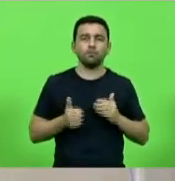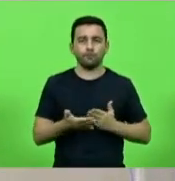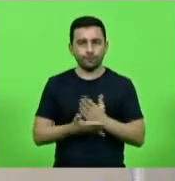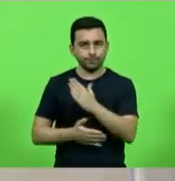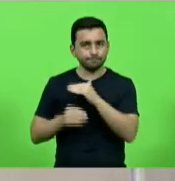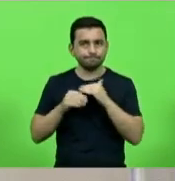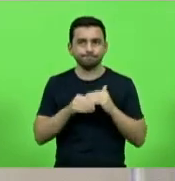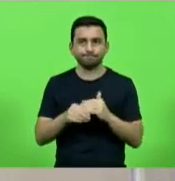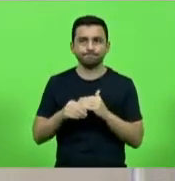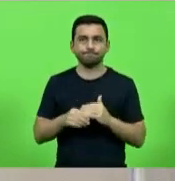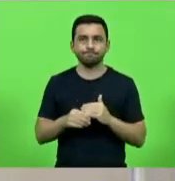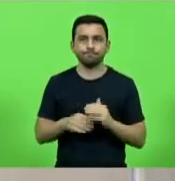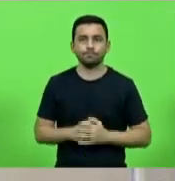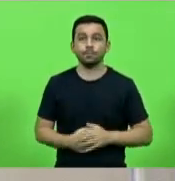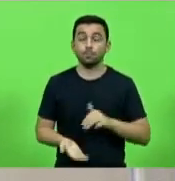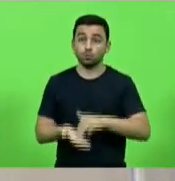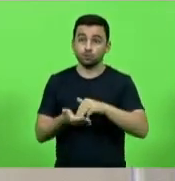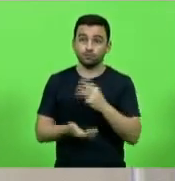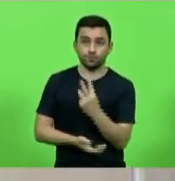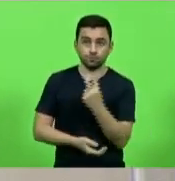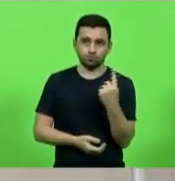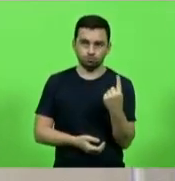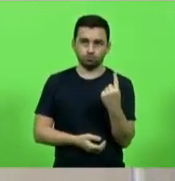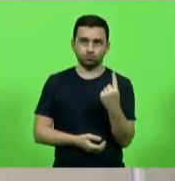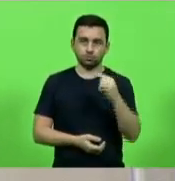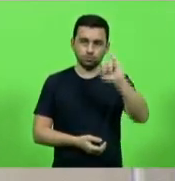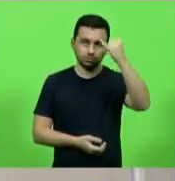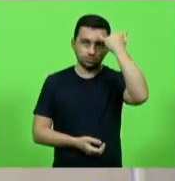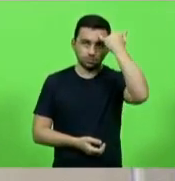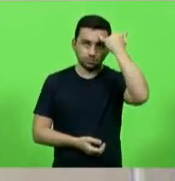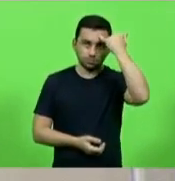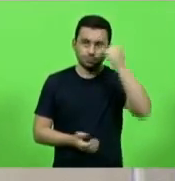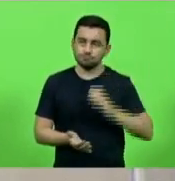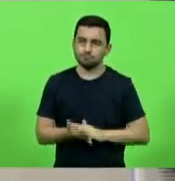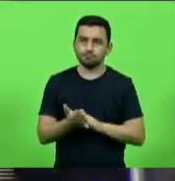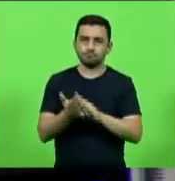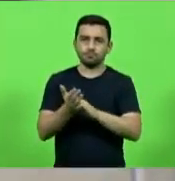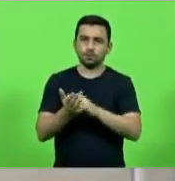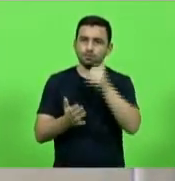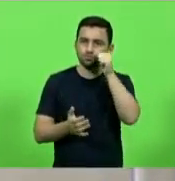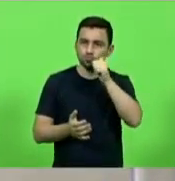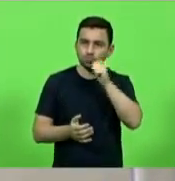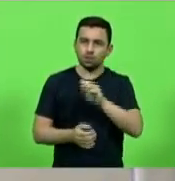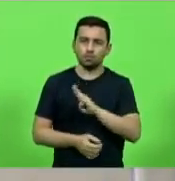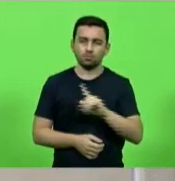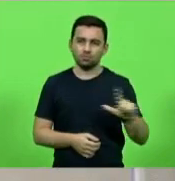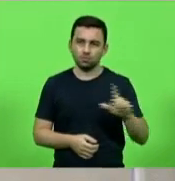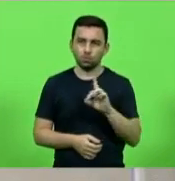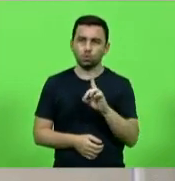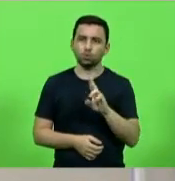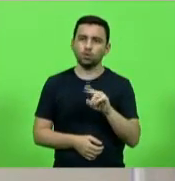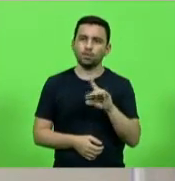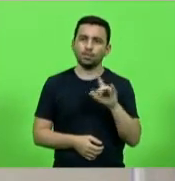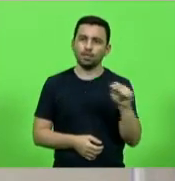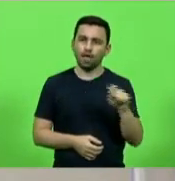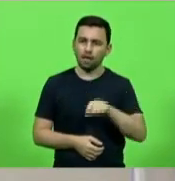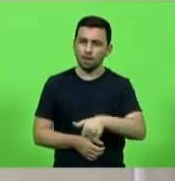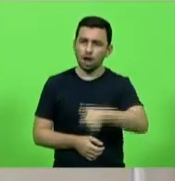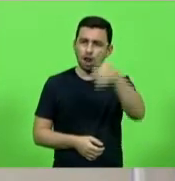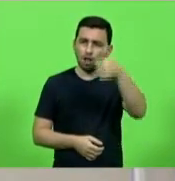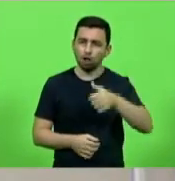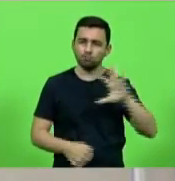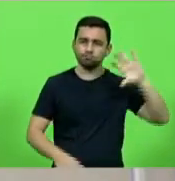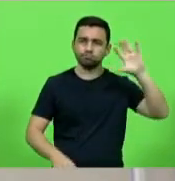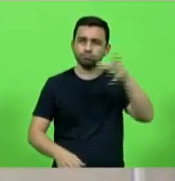Aprovado por unanimidade. Moção 21. Autor deputado Jesse Lopes. Manifestando aplausos aos atleta bruminalense Duda Morim, que foi eleita a melhor jogadora de